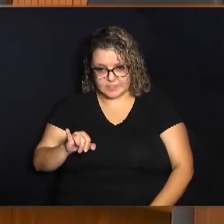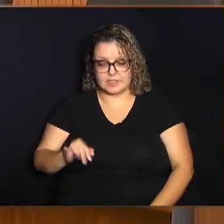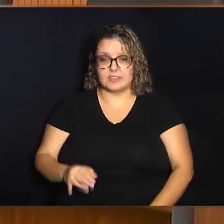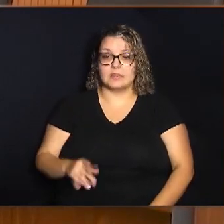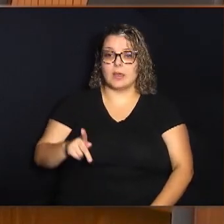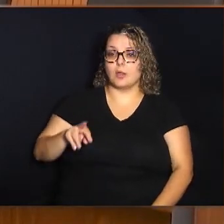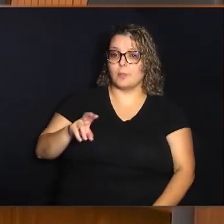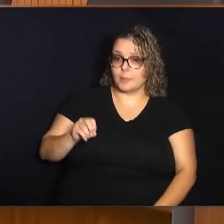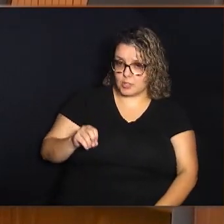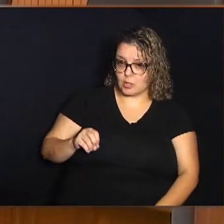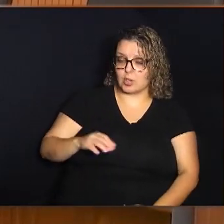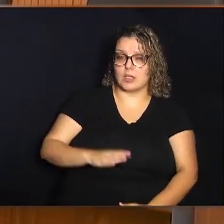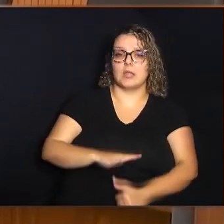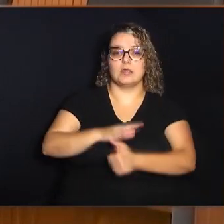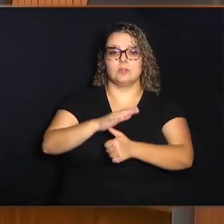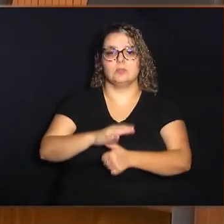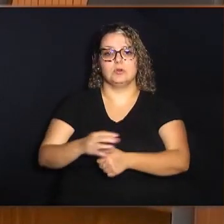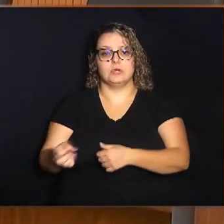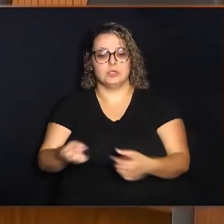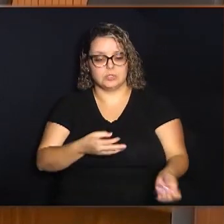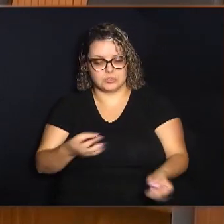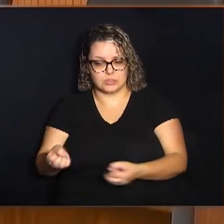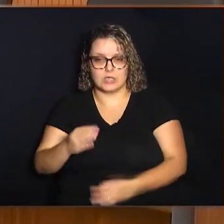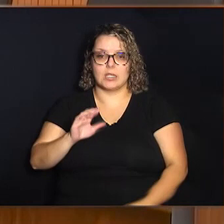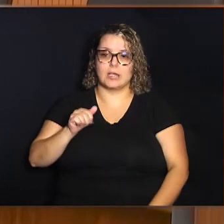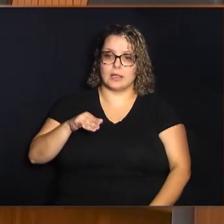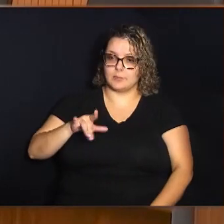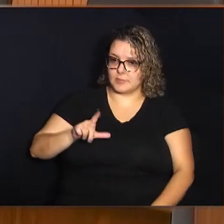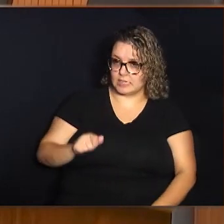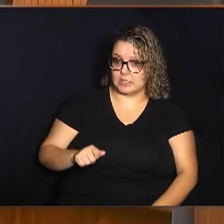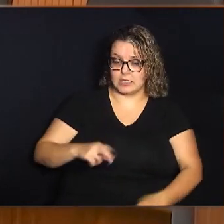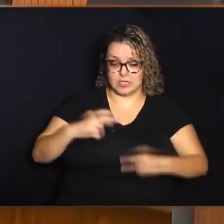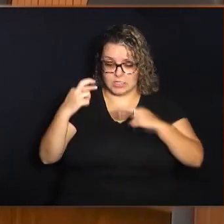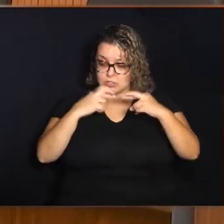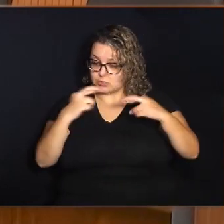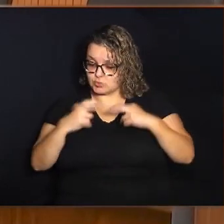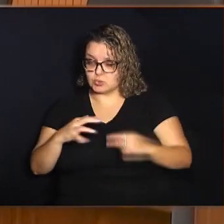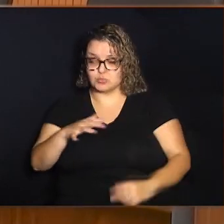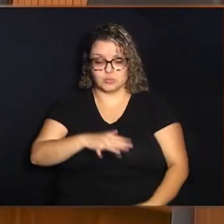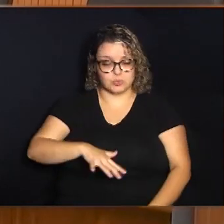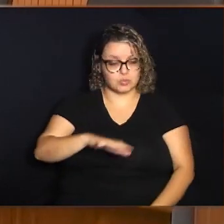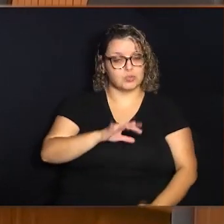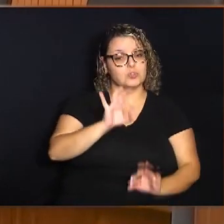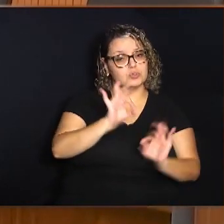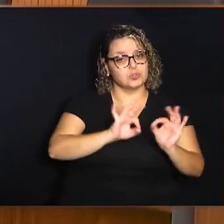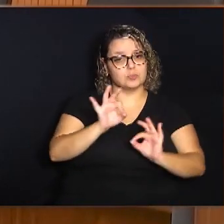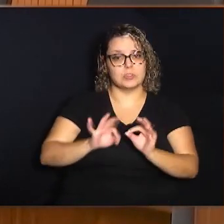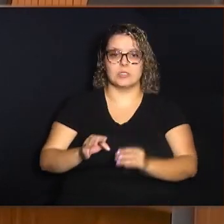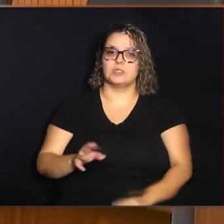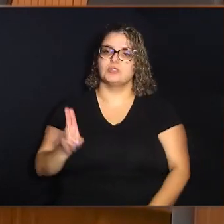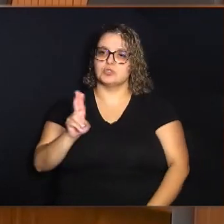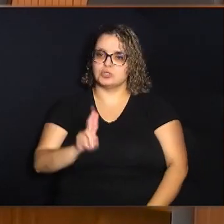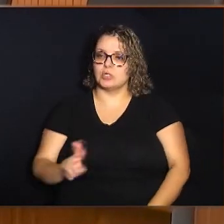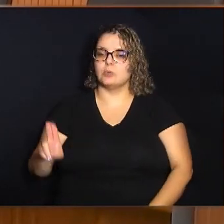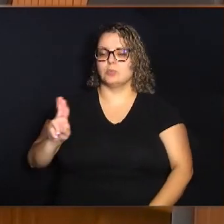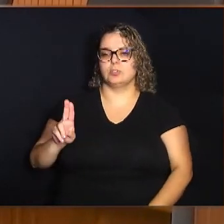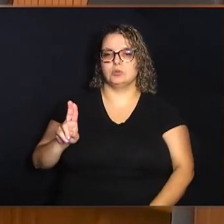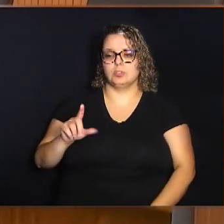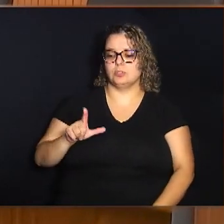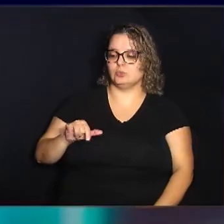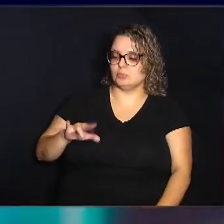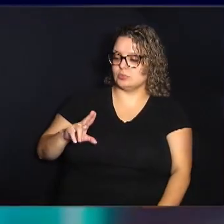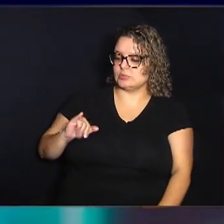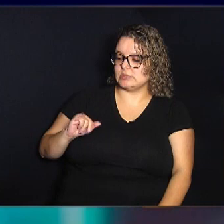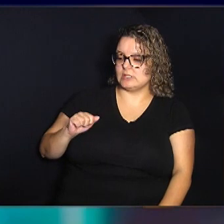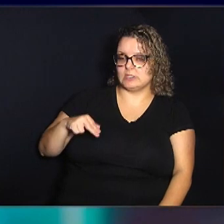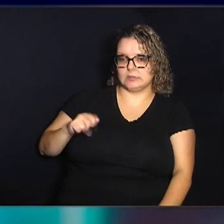de Inovação, Camila Campos, e da supervisora do Departamento de Projetos da Universidade, Luciana